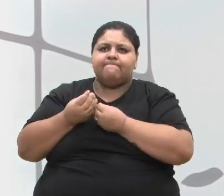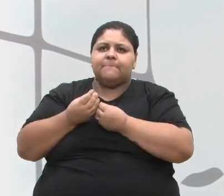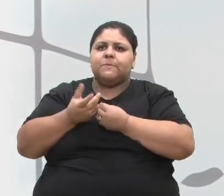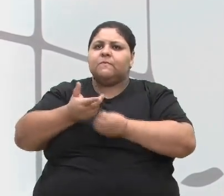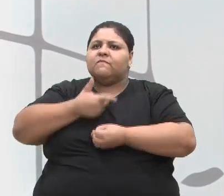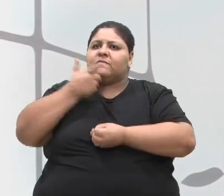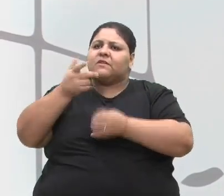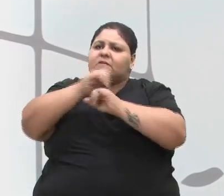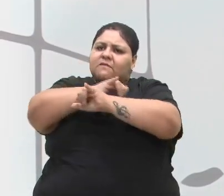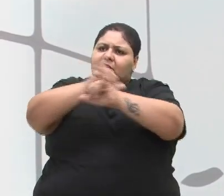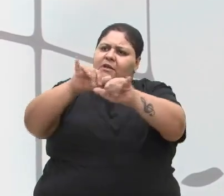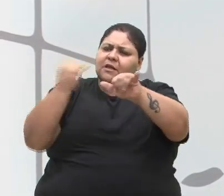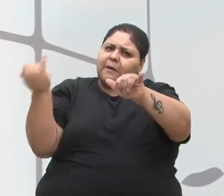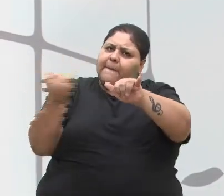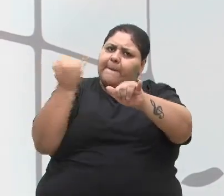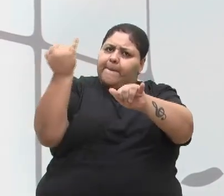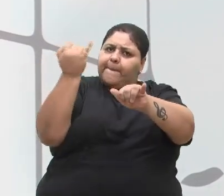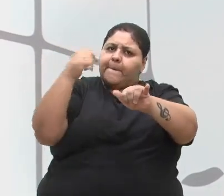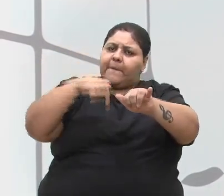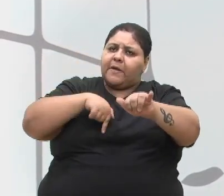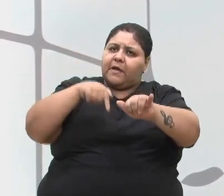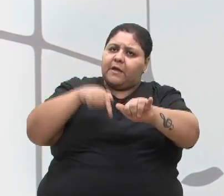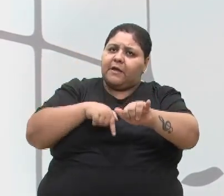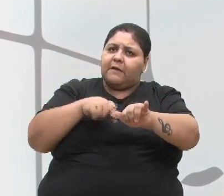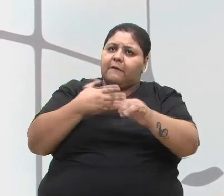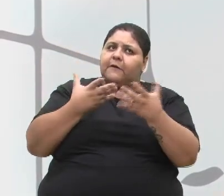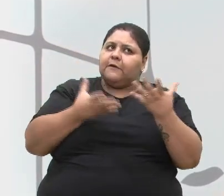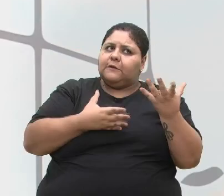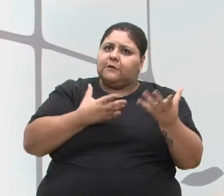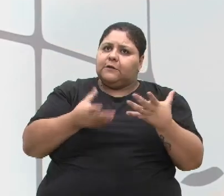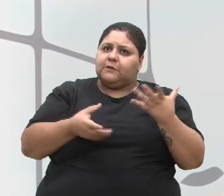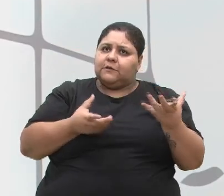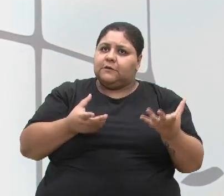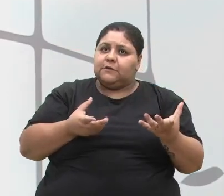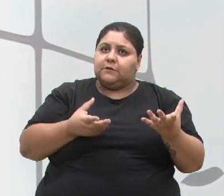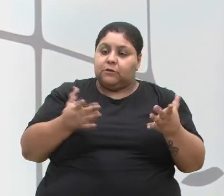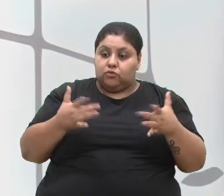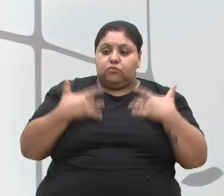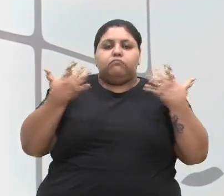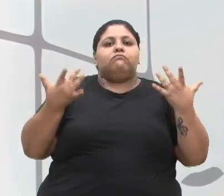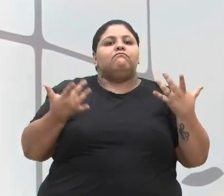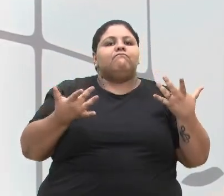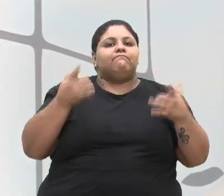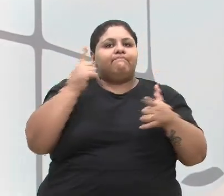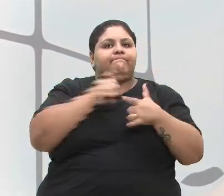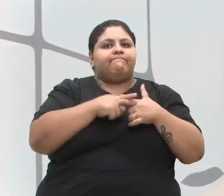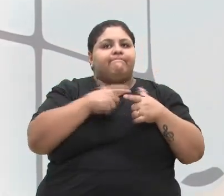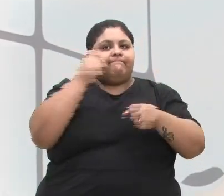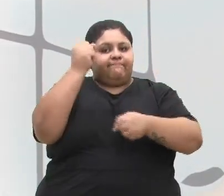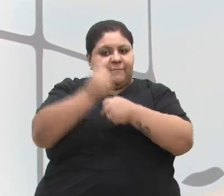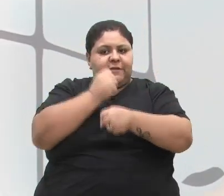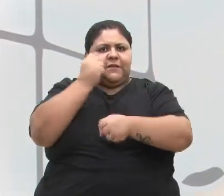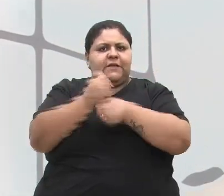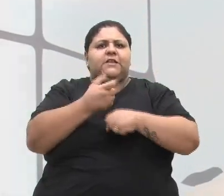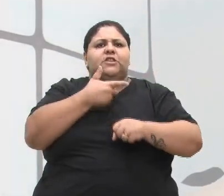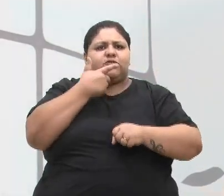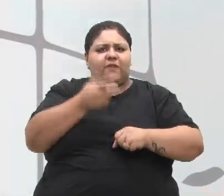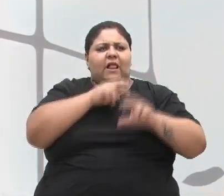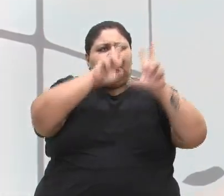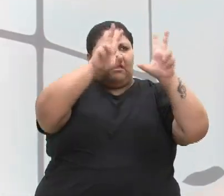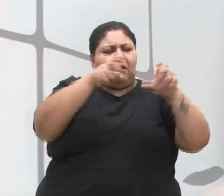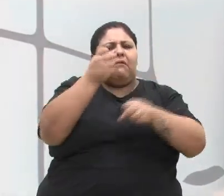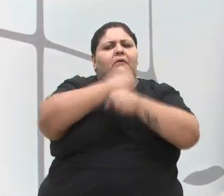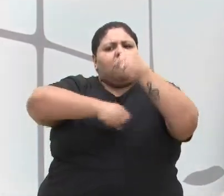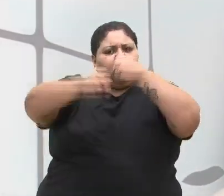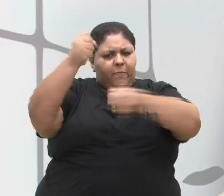esse recado que é tão importante. E eu fico ainda muito surpresa, porque há muitos anos a gente vem falando do assunto. Ano passado, a